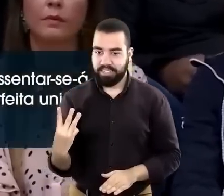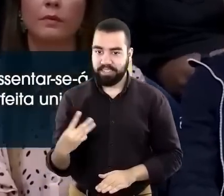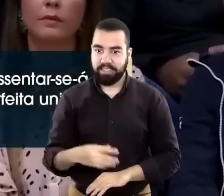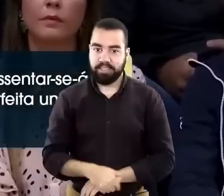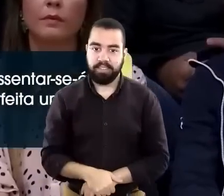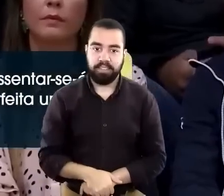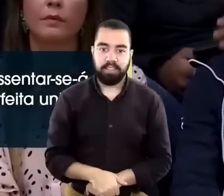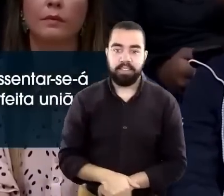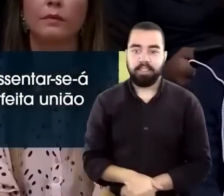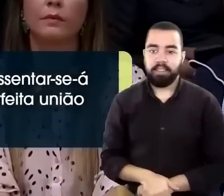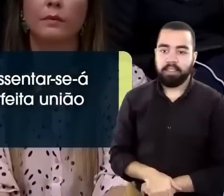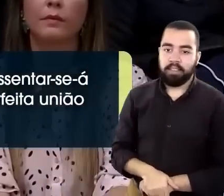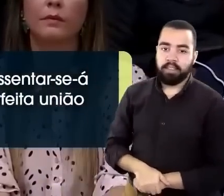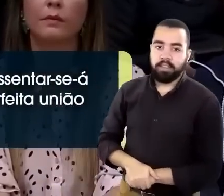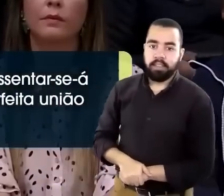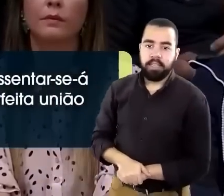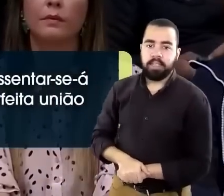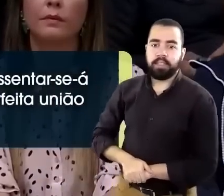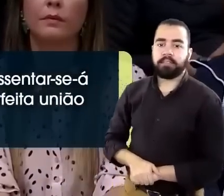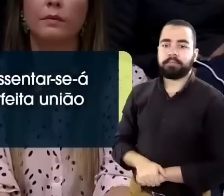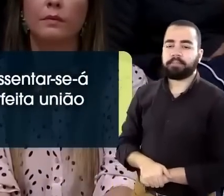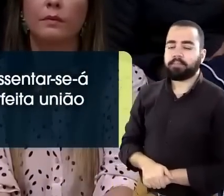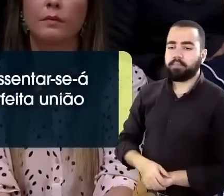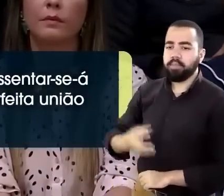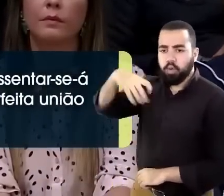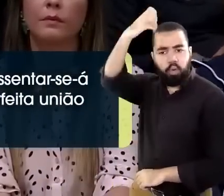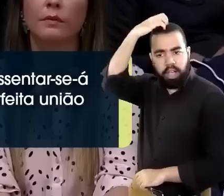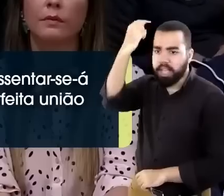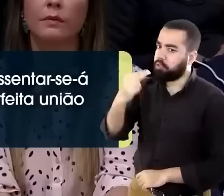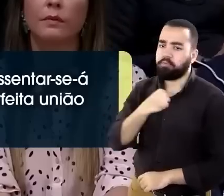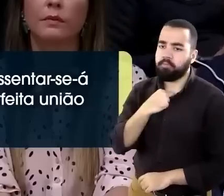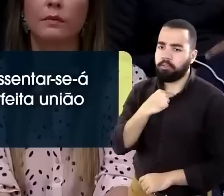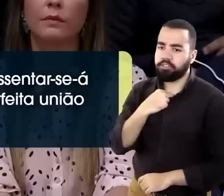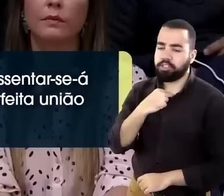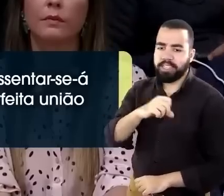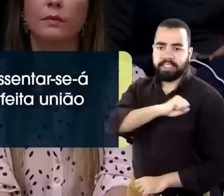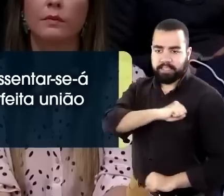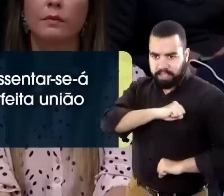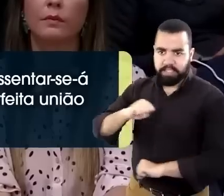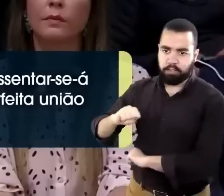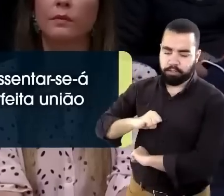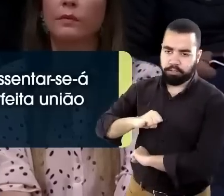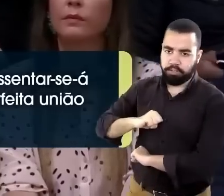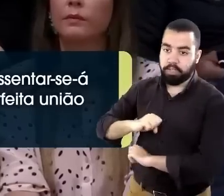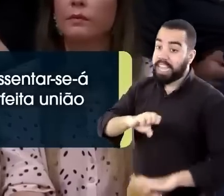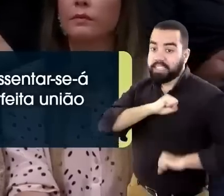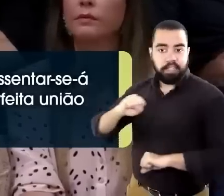Nenhum sacerdote podia ser rei. Nenhum rei podia ser sacerdote. Um dia o rei